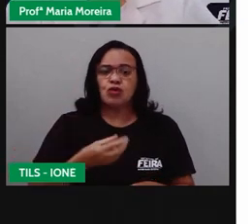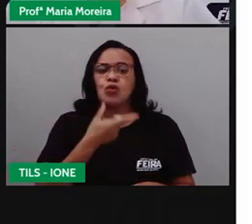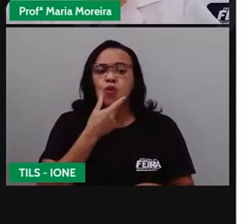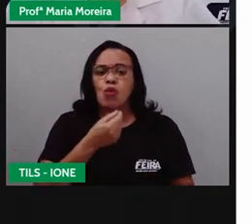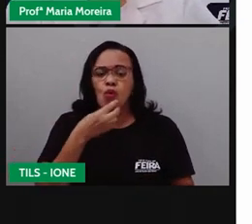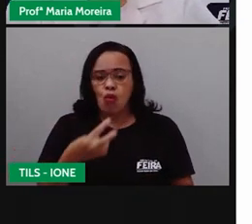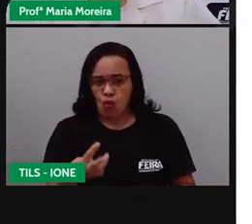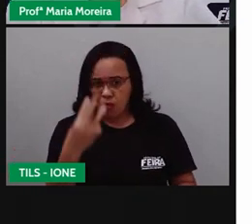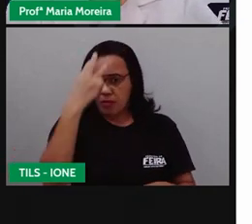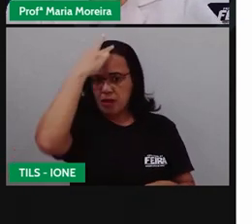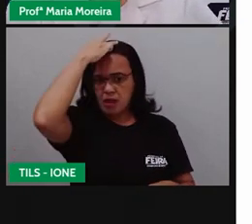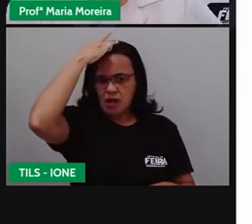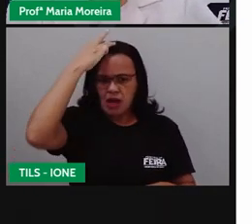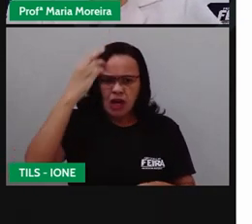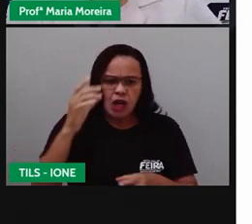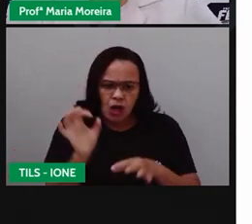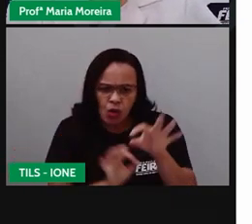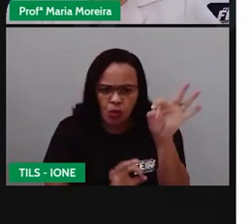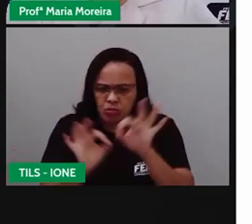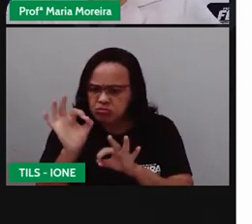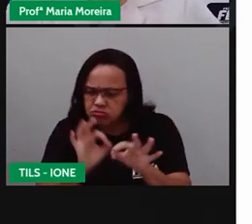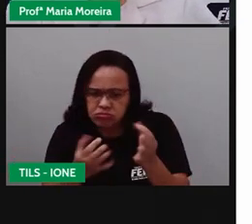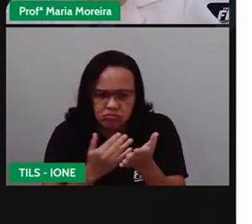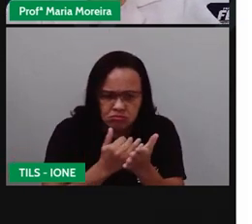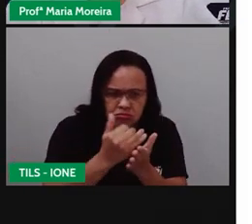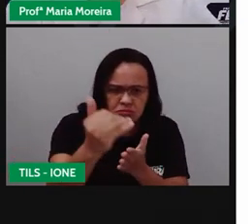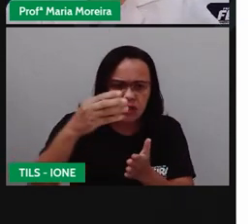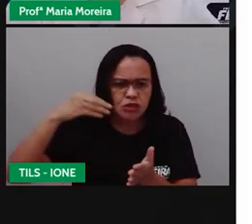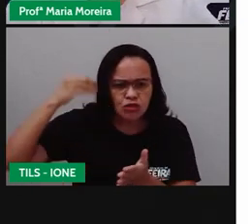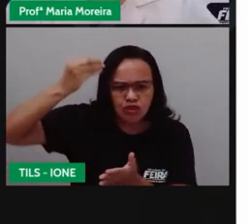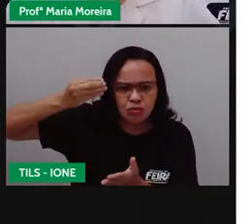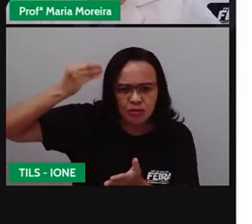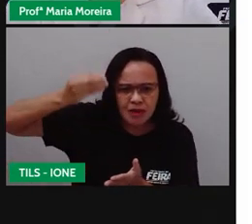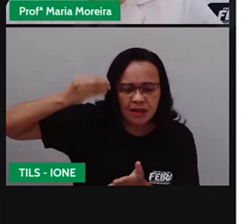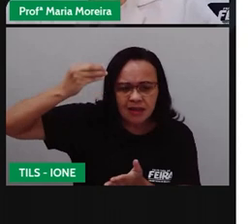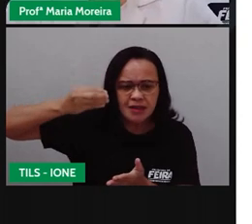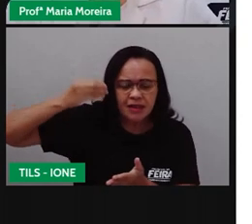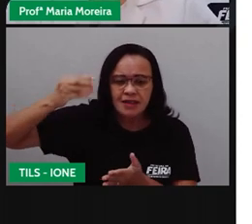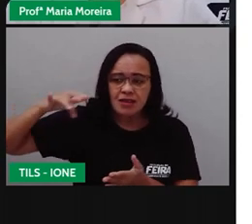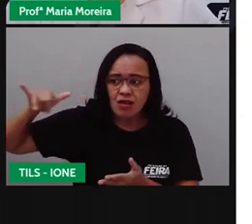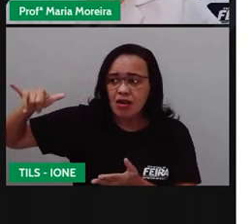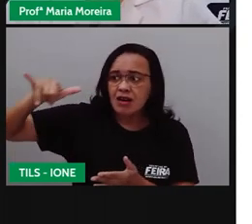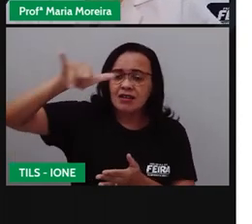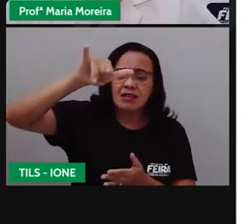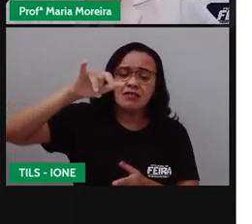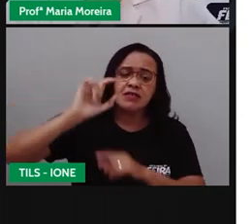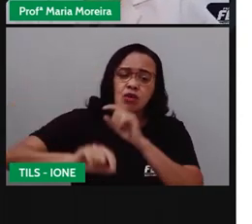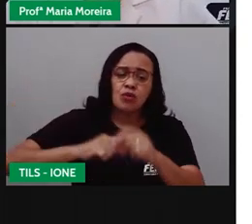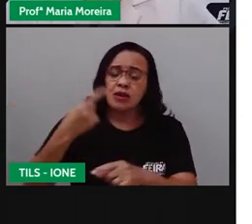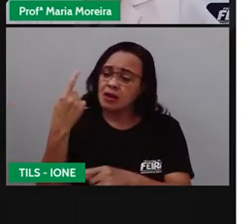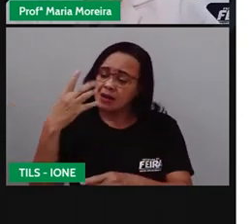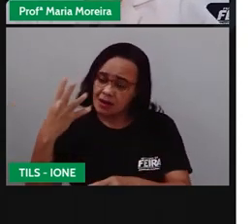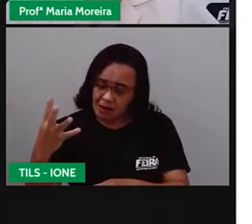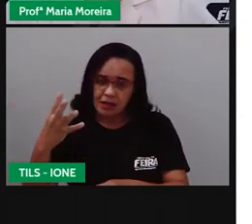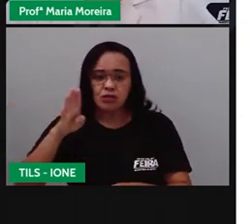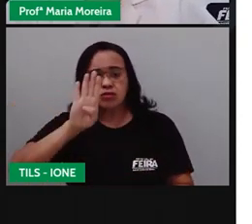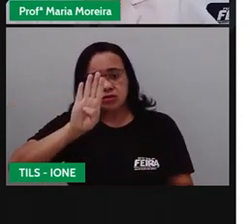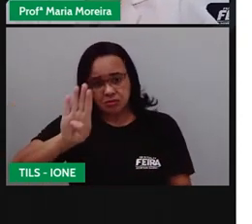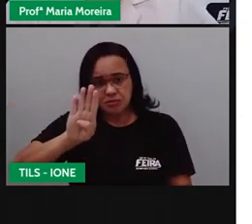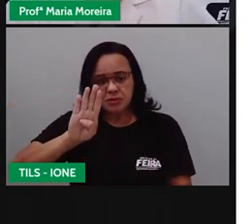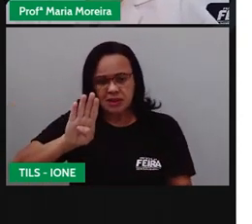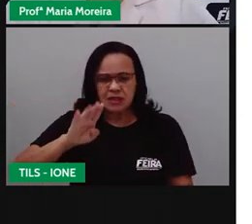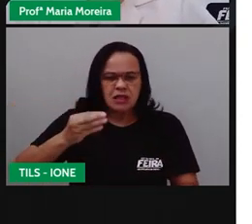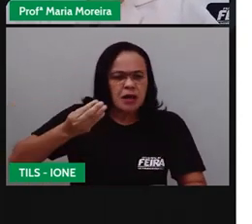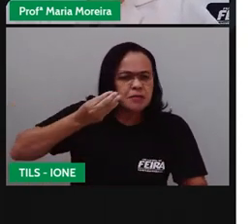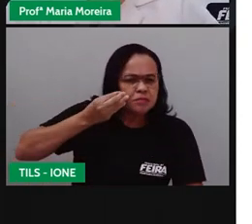primeiras experiências, né? Ou melhor, aventuras, com o 14 bis. E após algumas tentativas, em 23